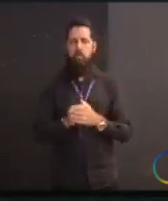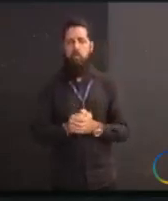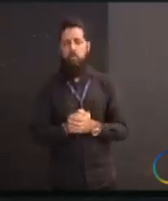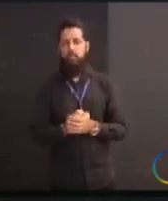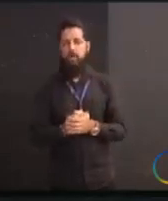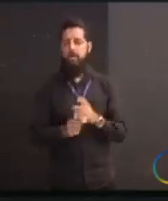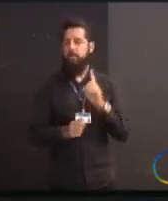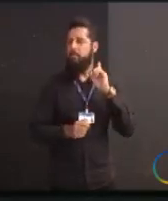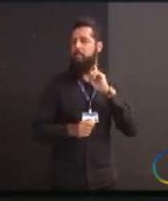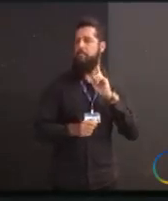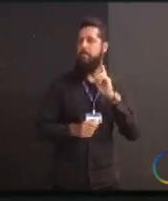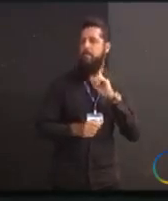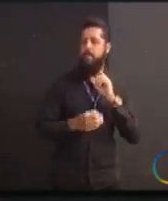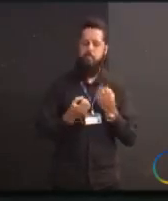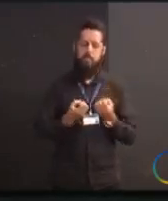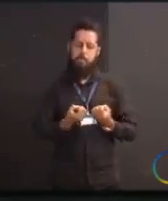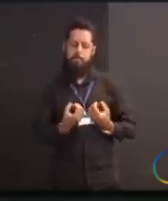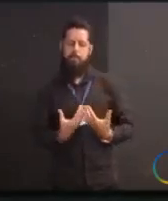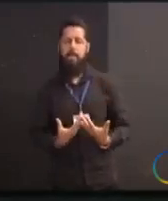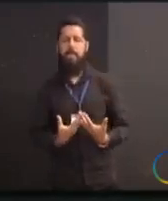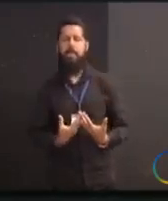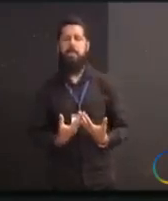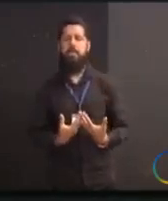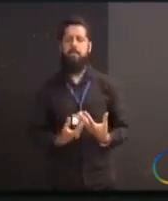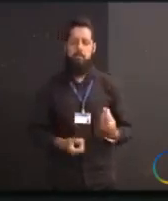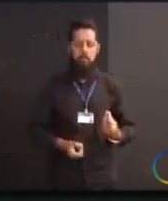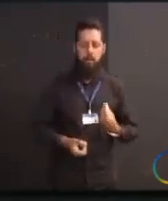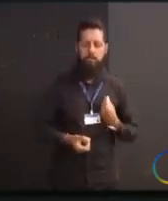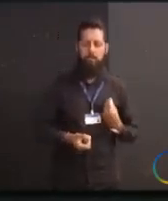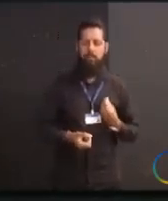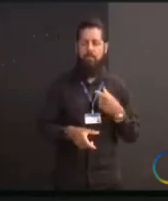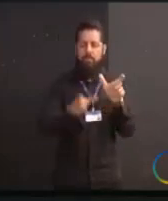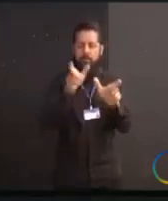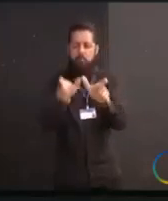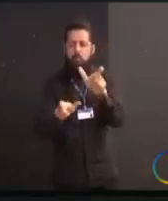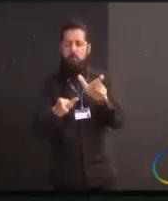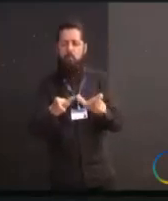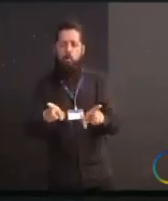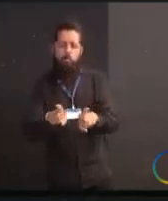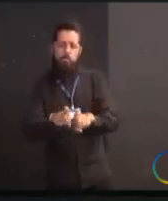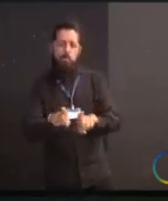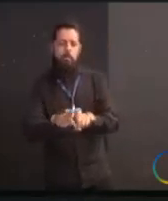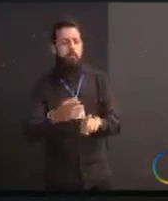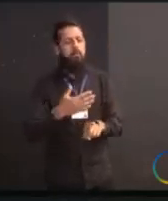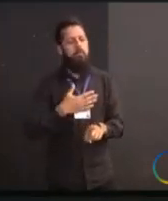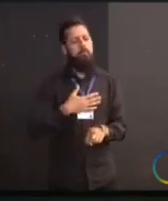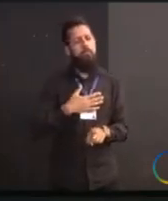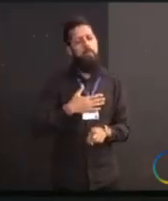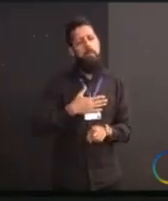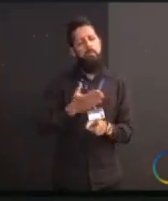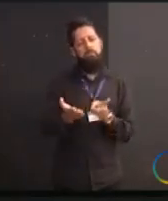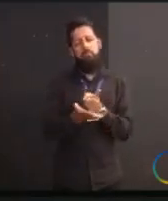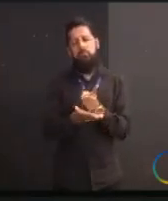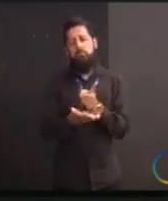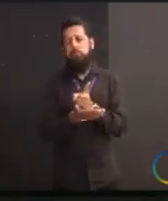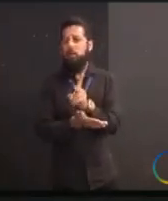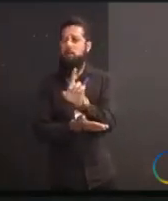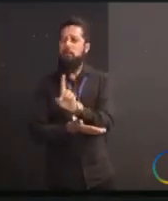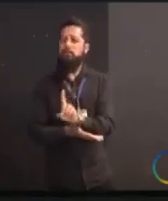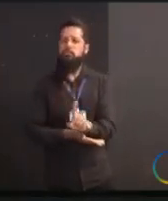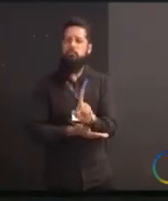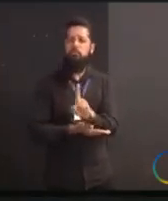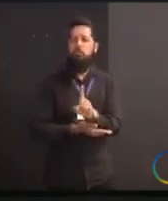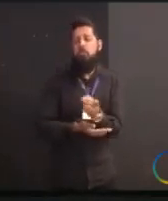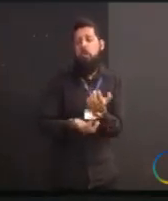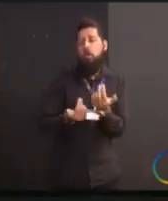vida, de bem com os homens e de bem com ele mesmo. Mas solitário. Como são as grandes almas no